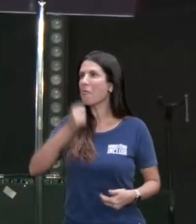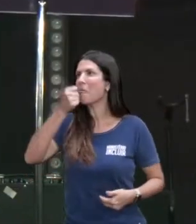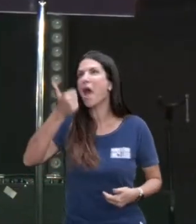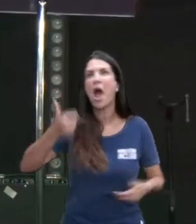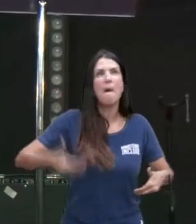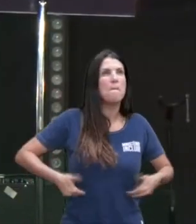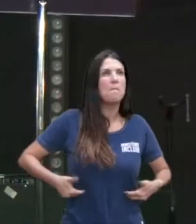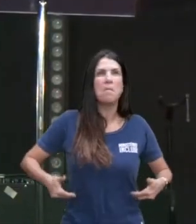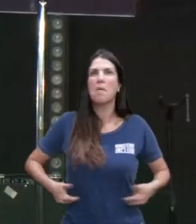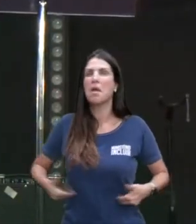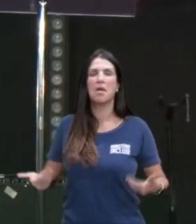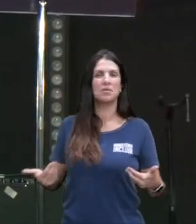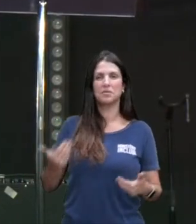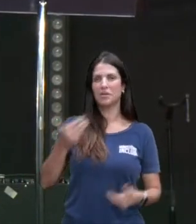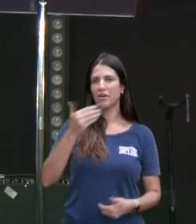morrer